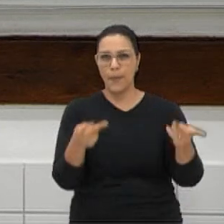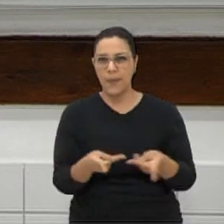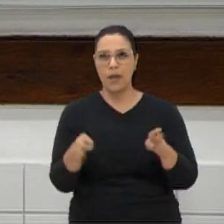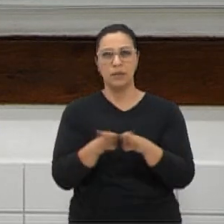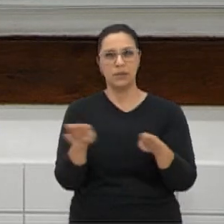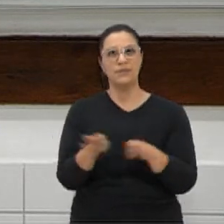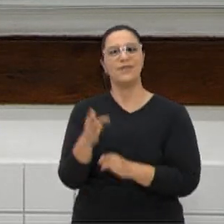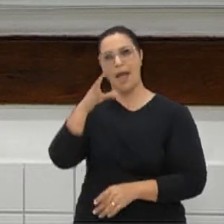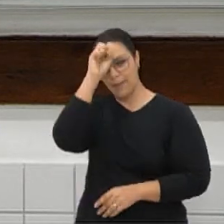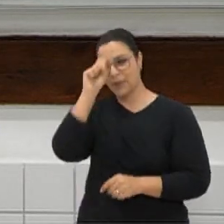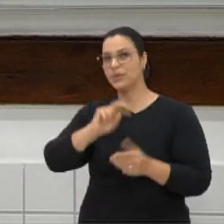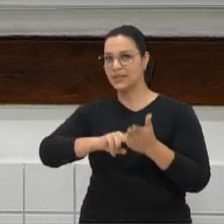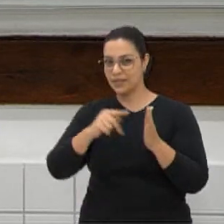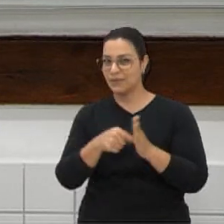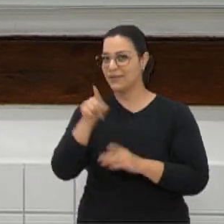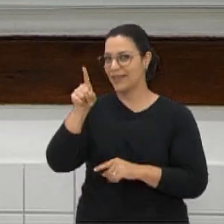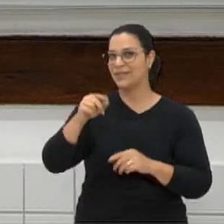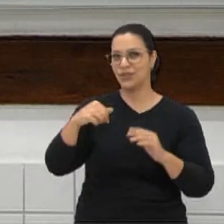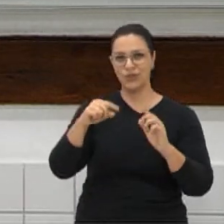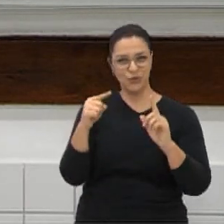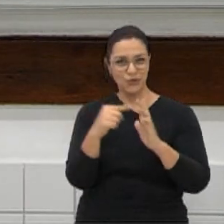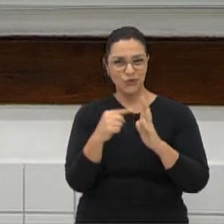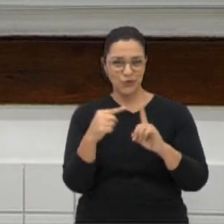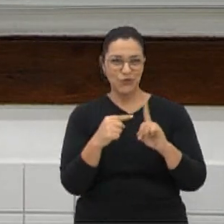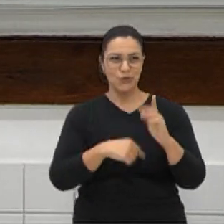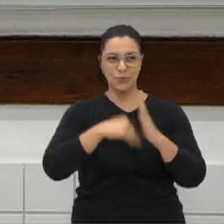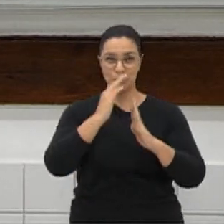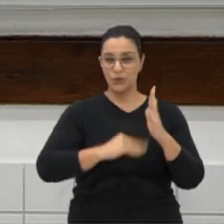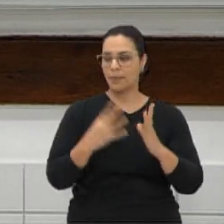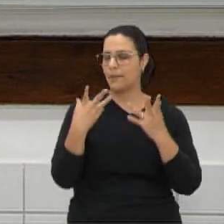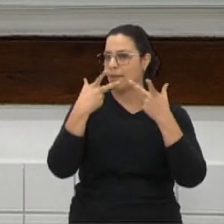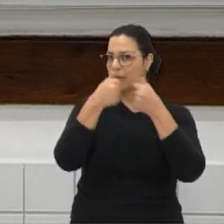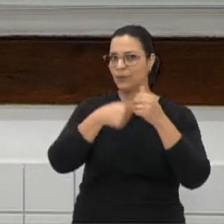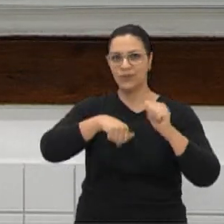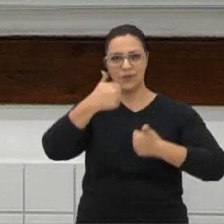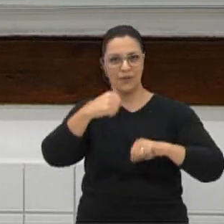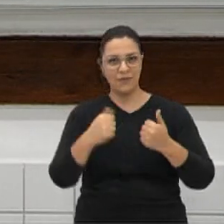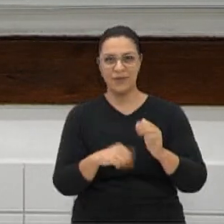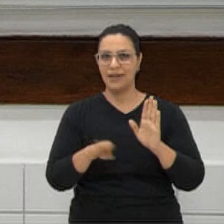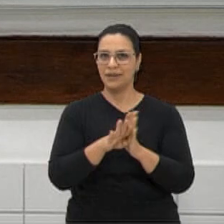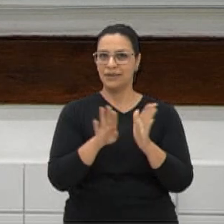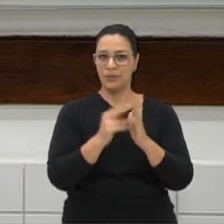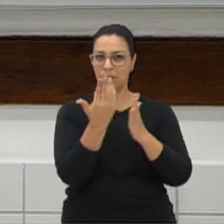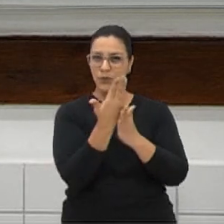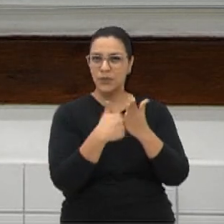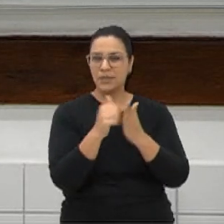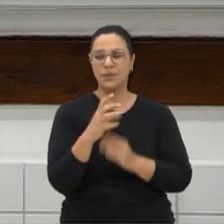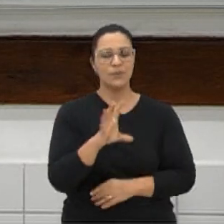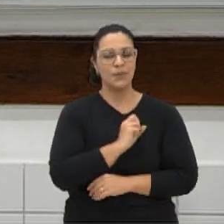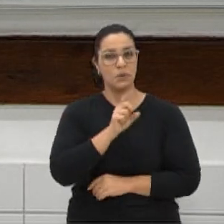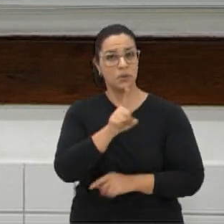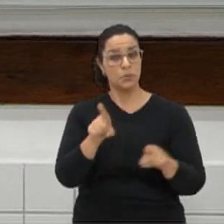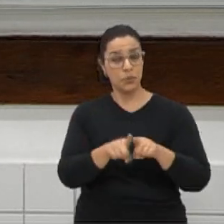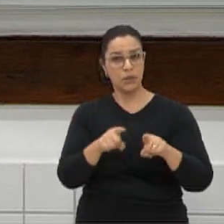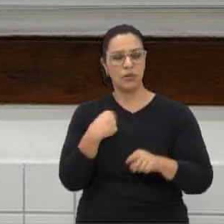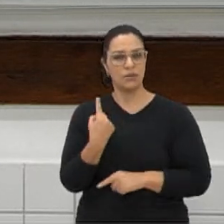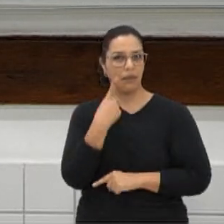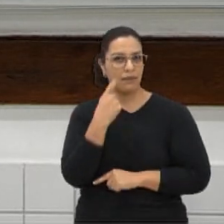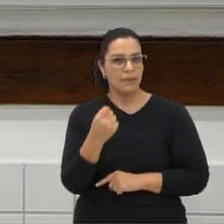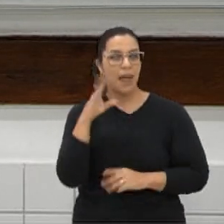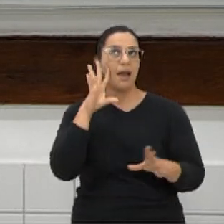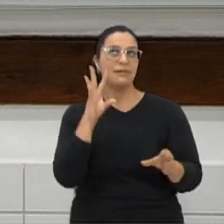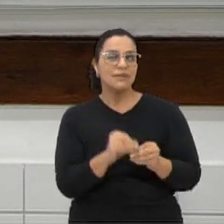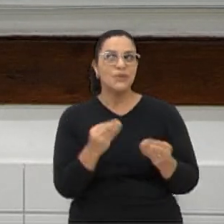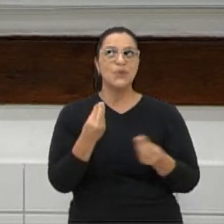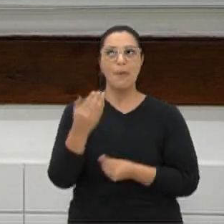como é a natureza morta. Gente, é maravilhoso a gente analisar as pinturas, eu amo assim essa parte que é muito interessante para a gente compreender